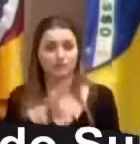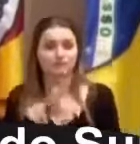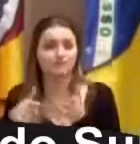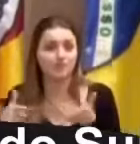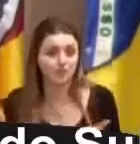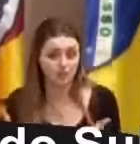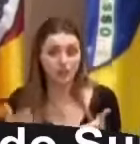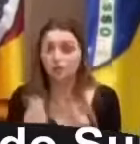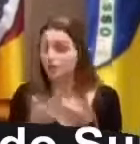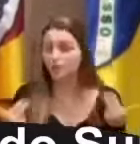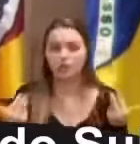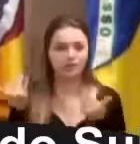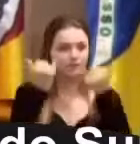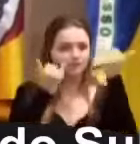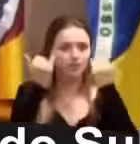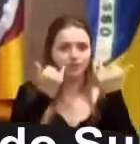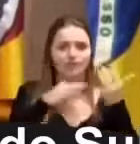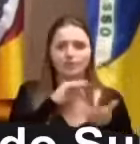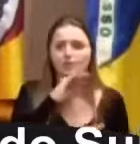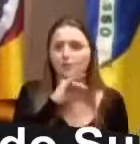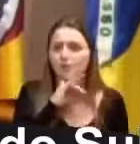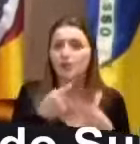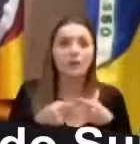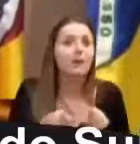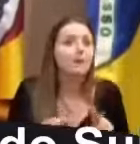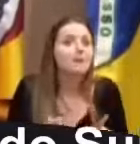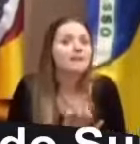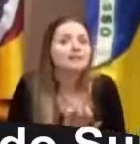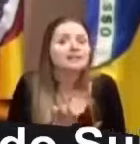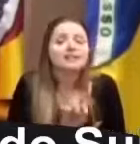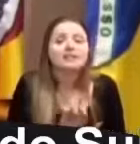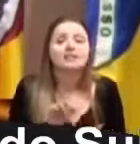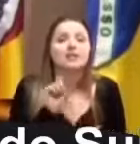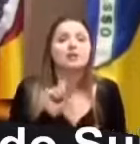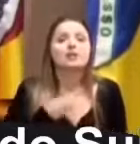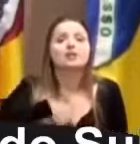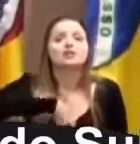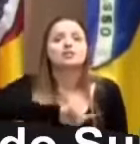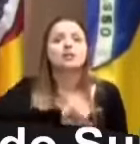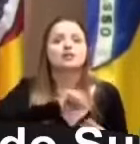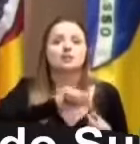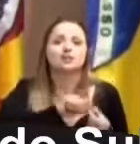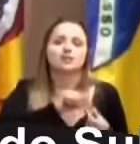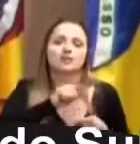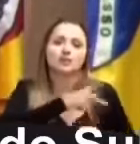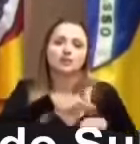jornal. Mas não é esse o Brasil que nós vamos deixar para vocês.